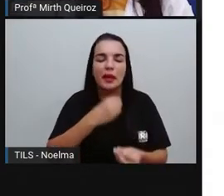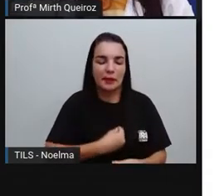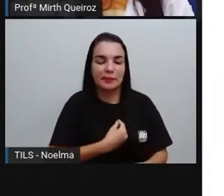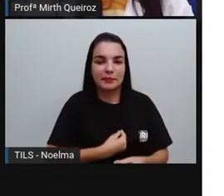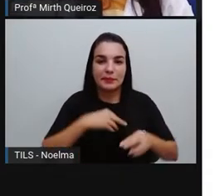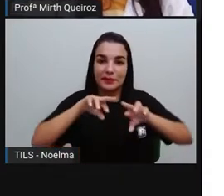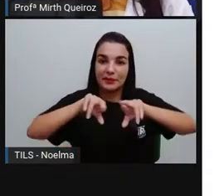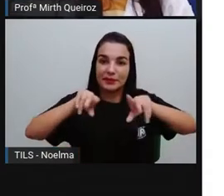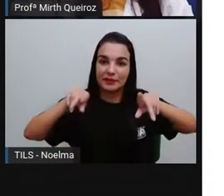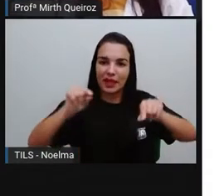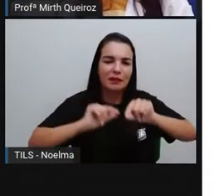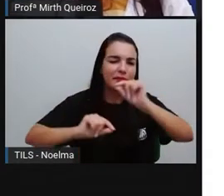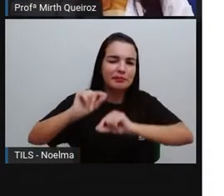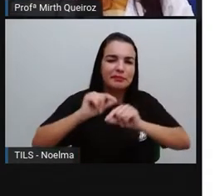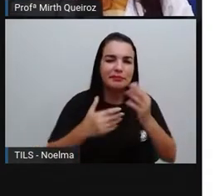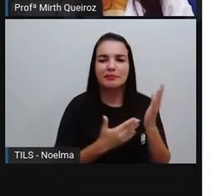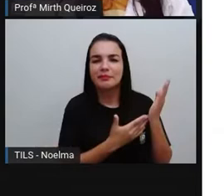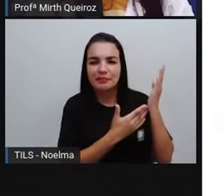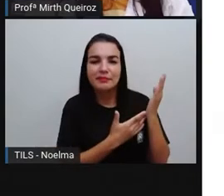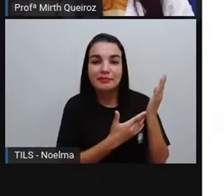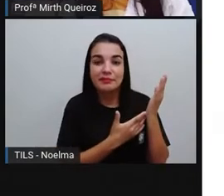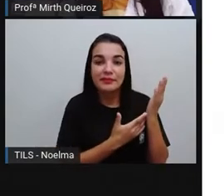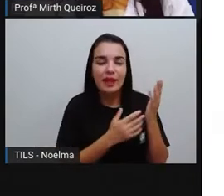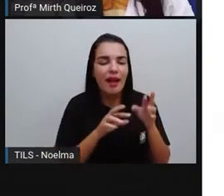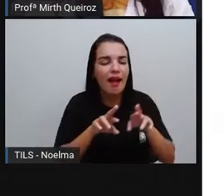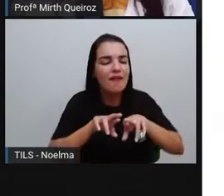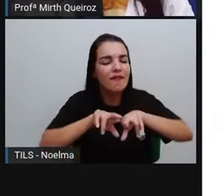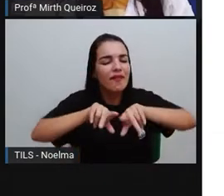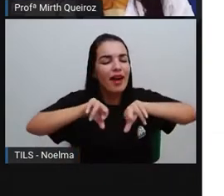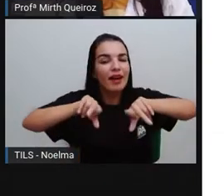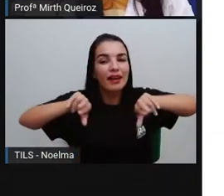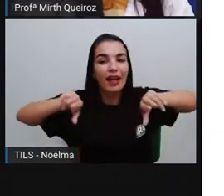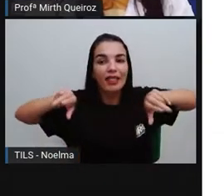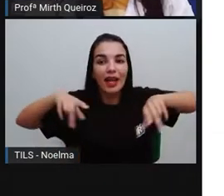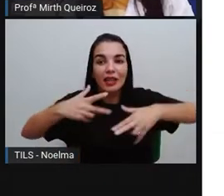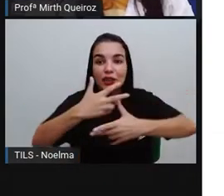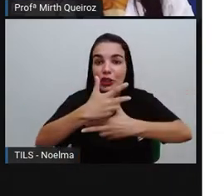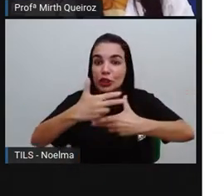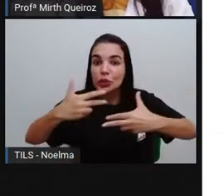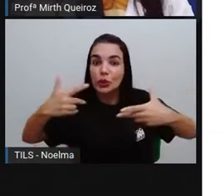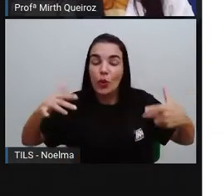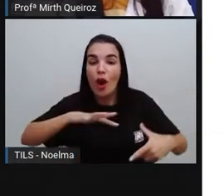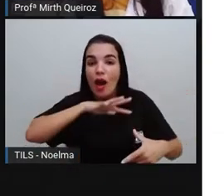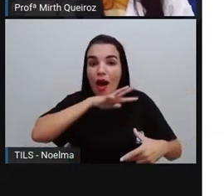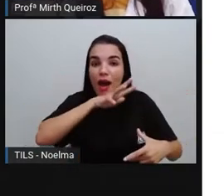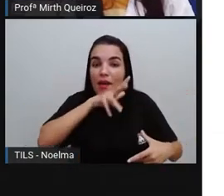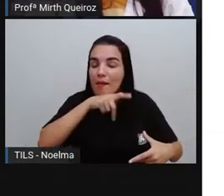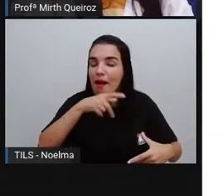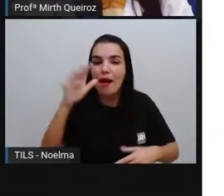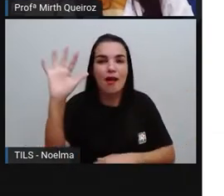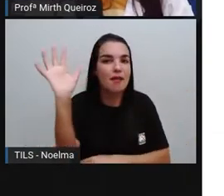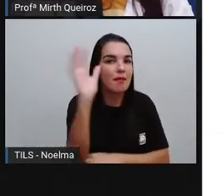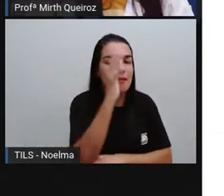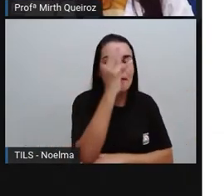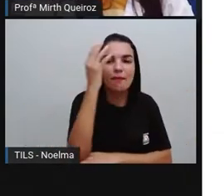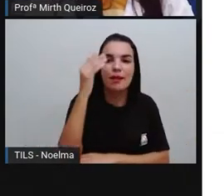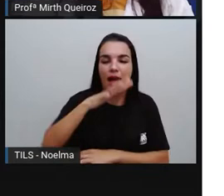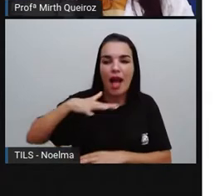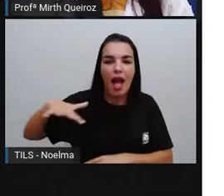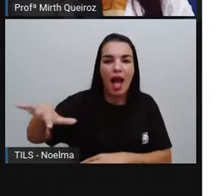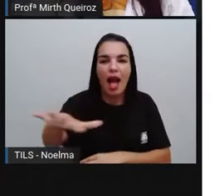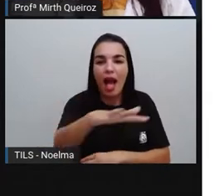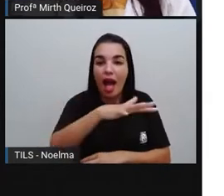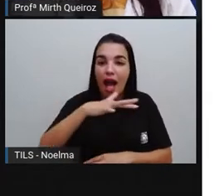biodiversidade. Essa biodiversidade, que é o quê? É a variedade de espécies de uma área. Ela se refere,